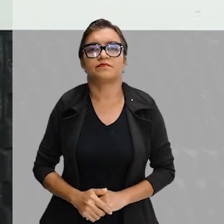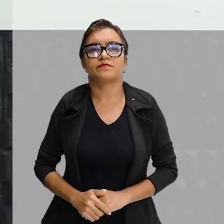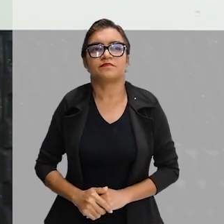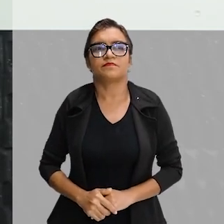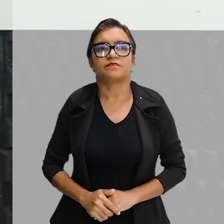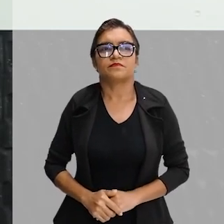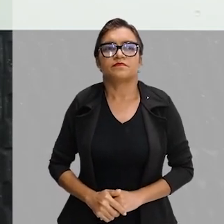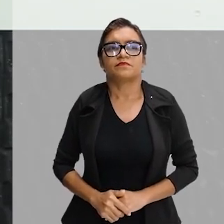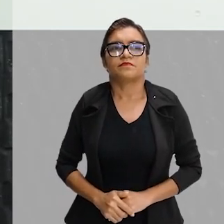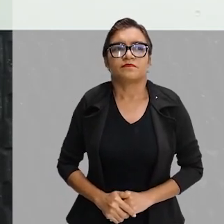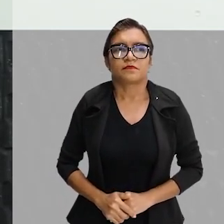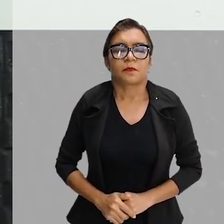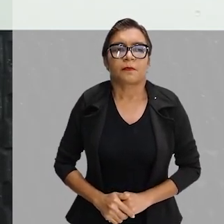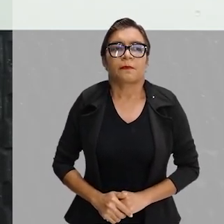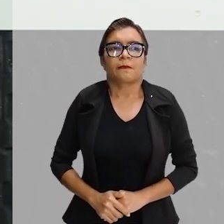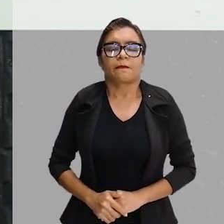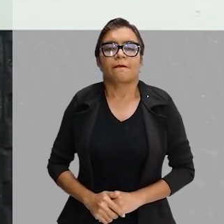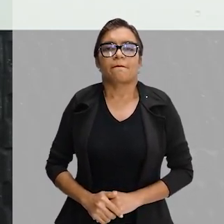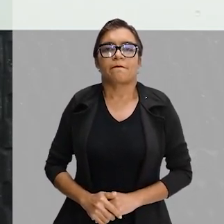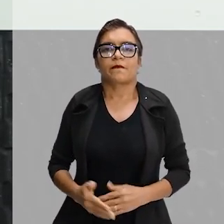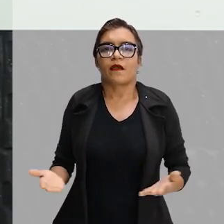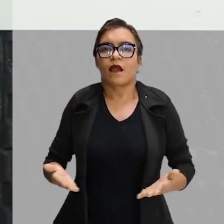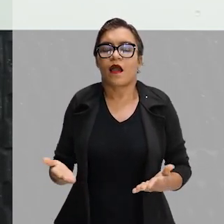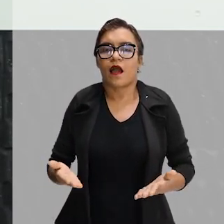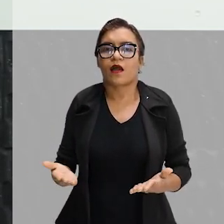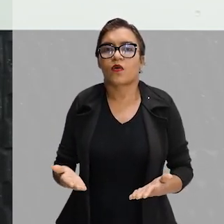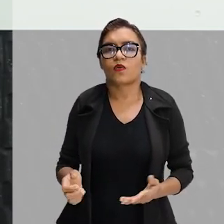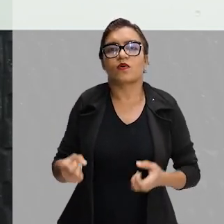Vou abrir espaço para as novas intervenções